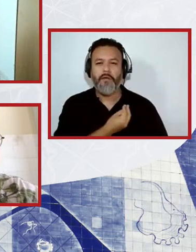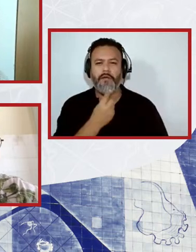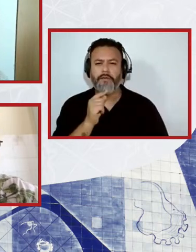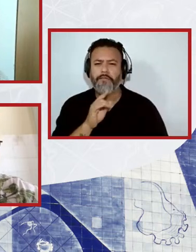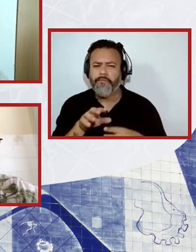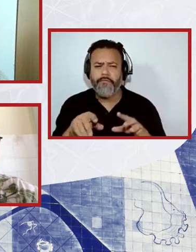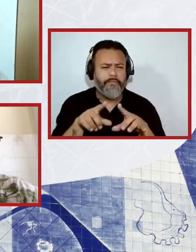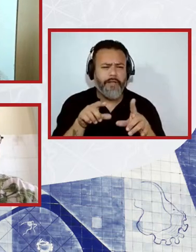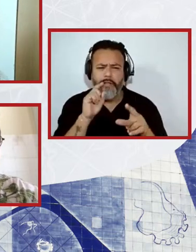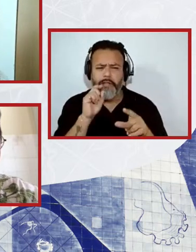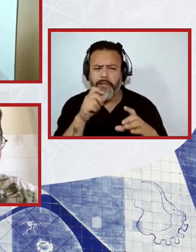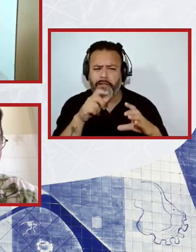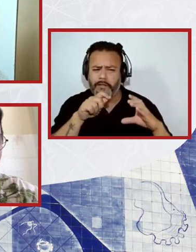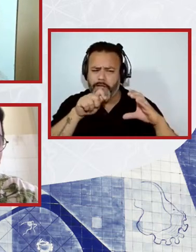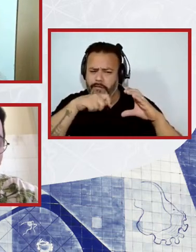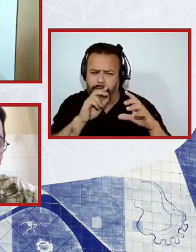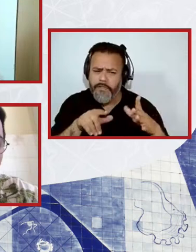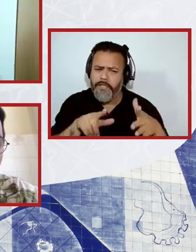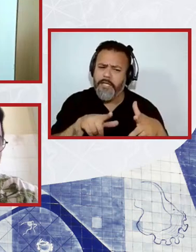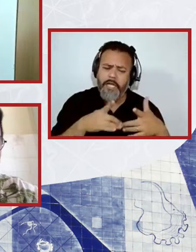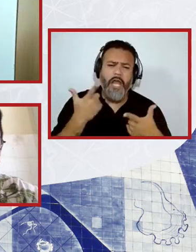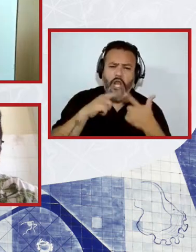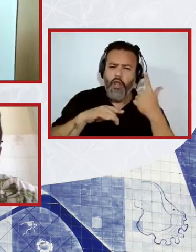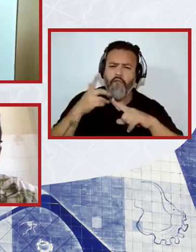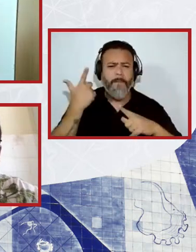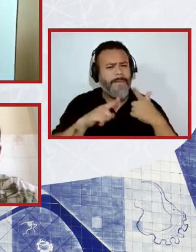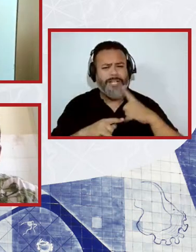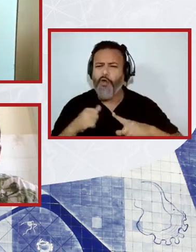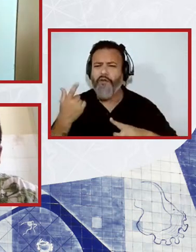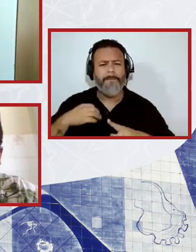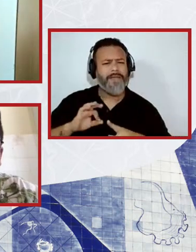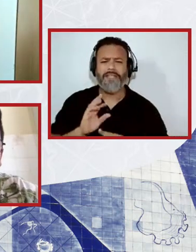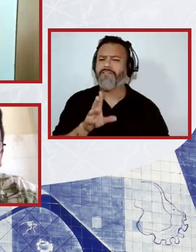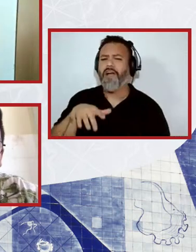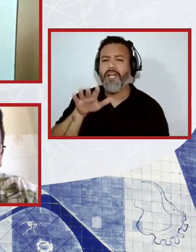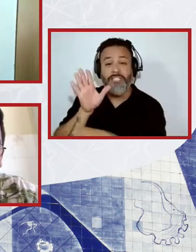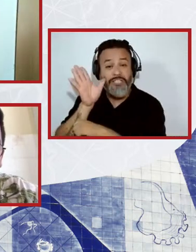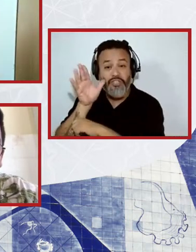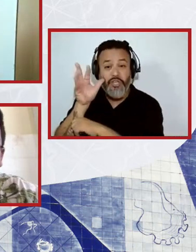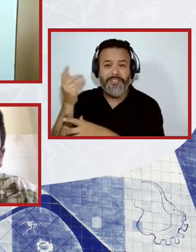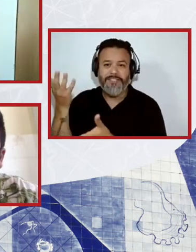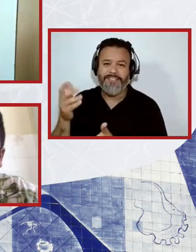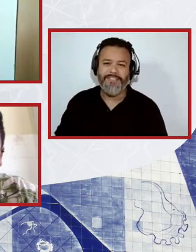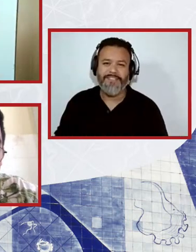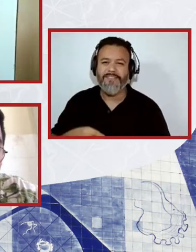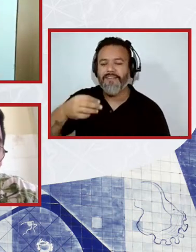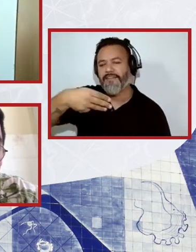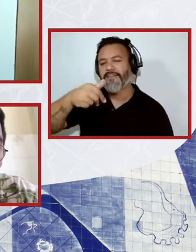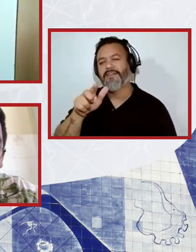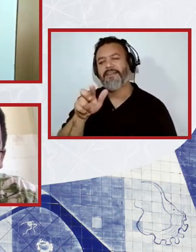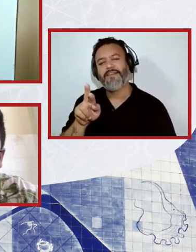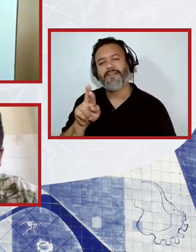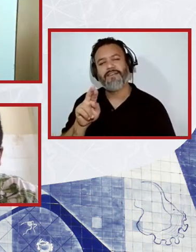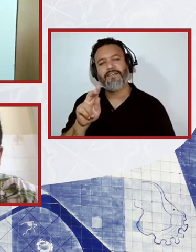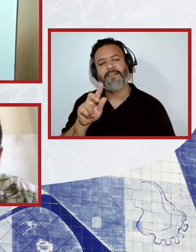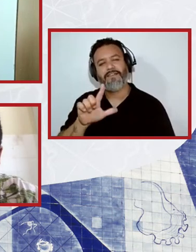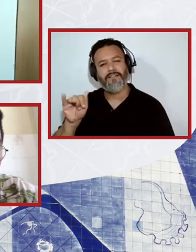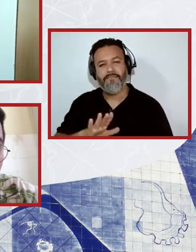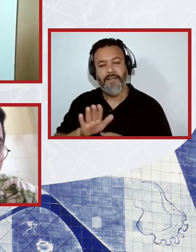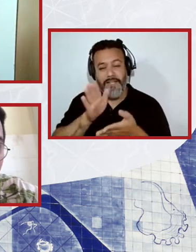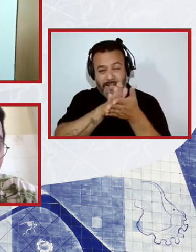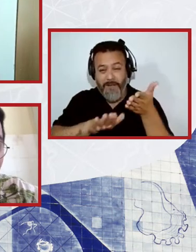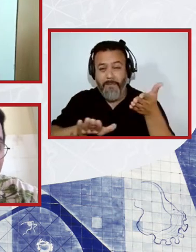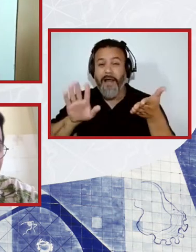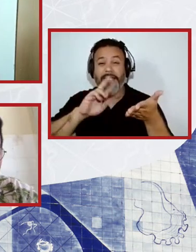assistir, reassistir, porque são temas muito importantes da atualidade. A Marli tem uma agenda, que é uma agenda que vale